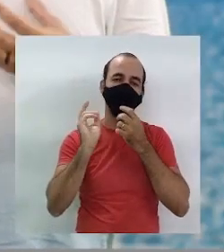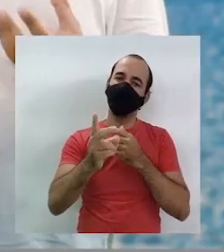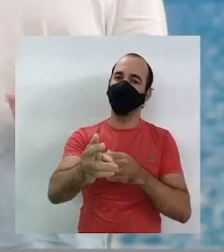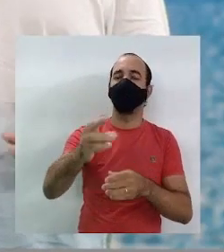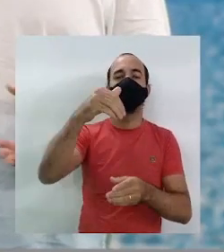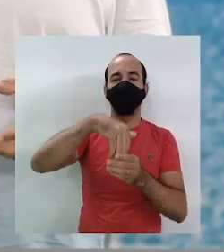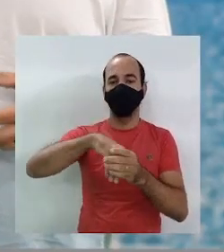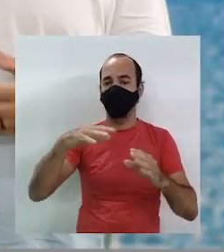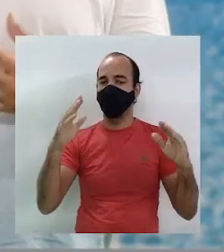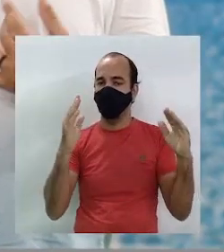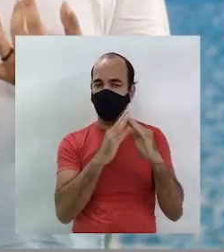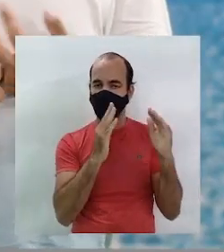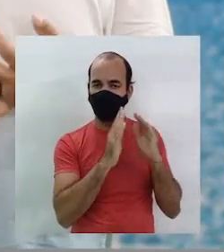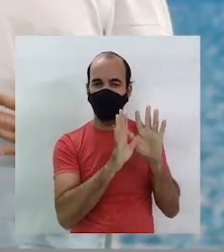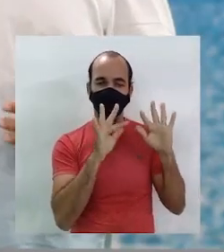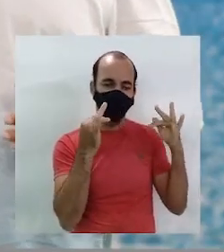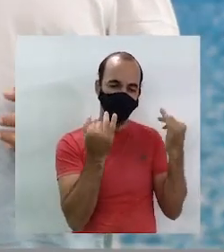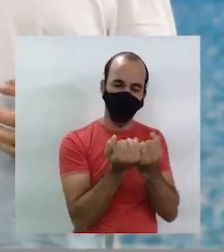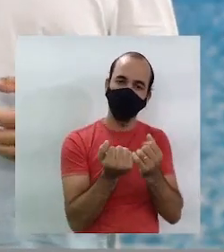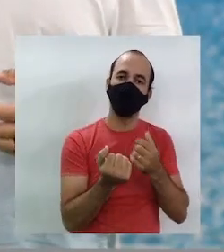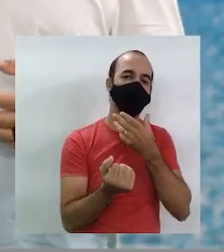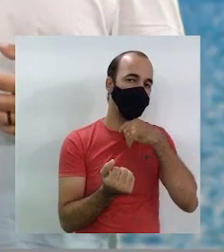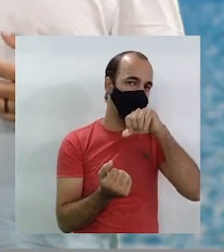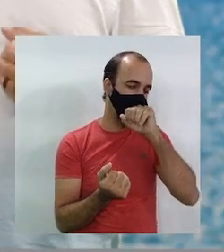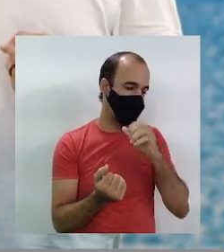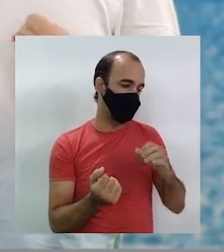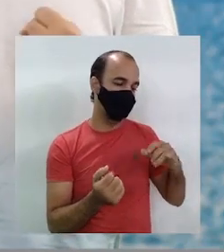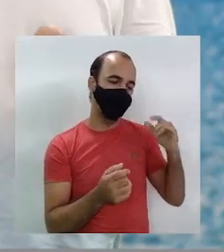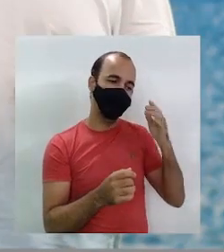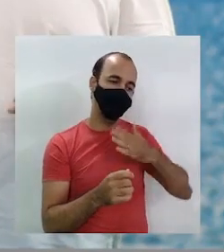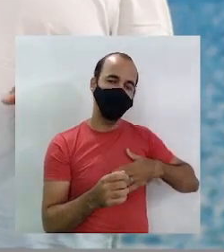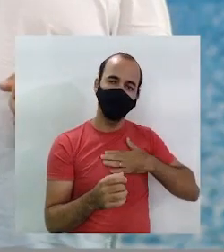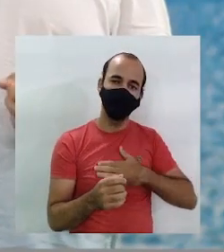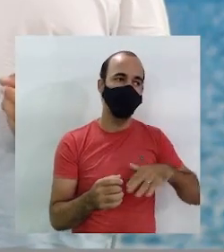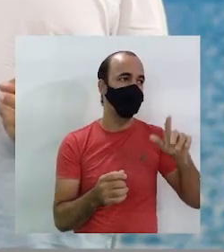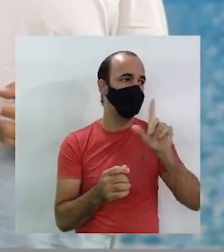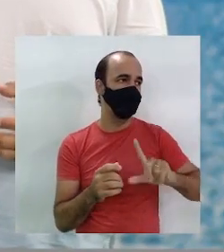casa, convivendo com um pai que gostava de literatura, que gostava de